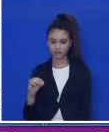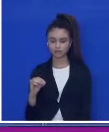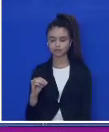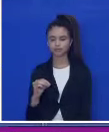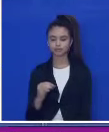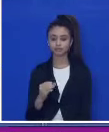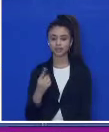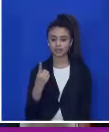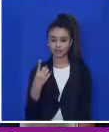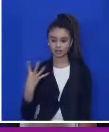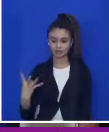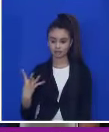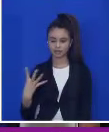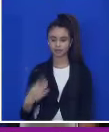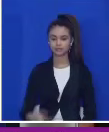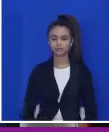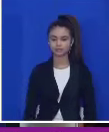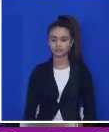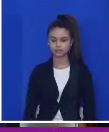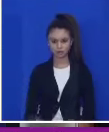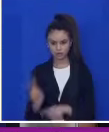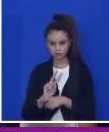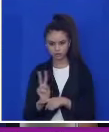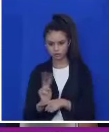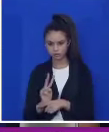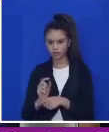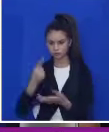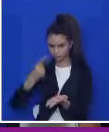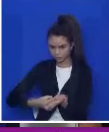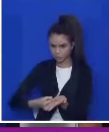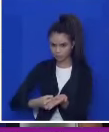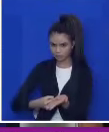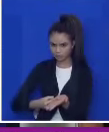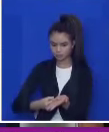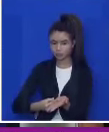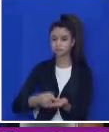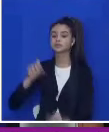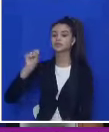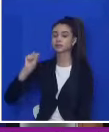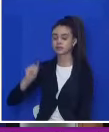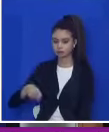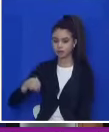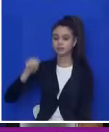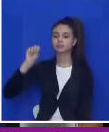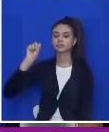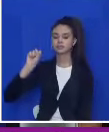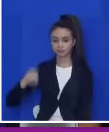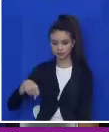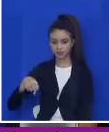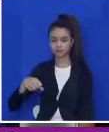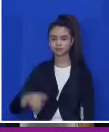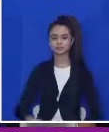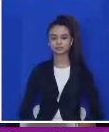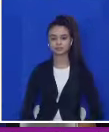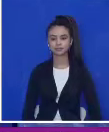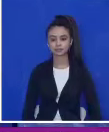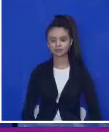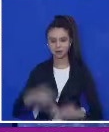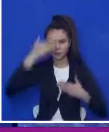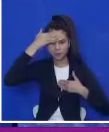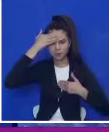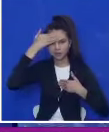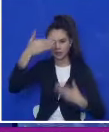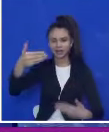e 14. Os auditores confirmam as bolas sorteadas? Sim, confirmo. Sim, confirmo.